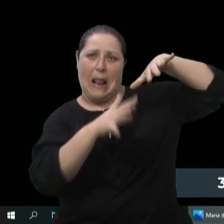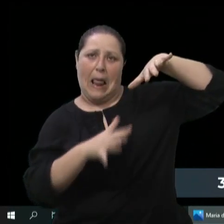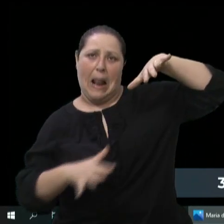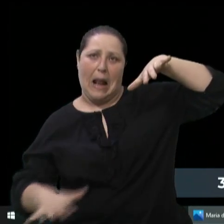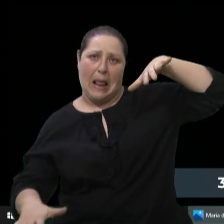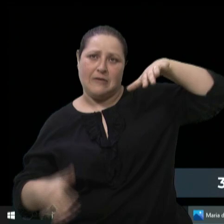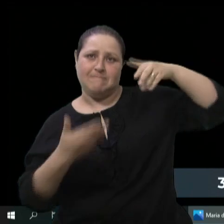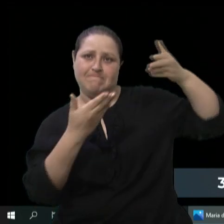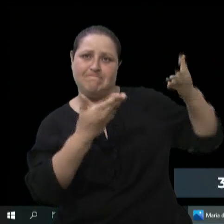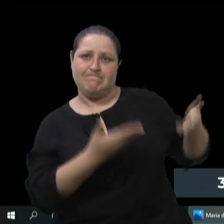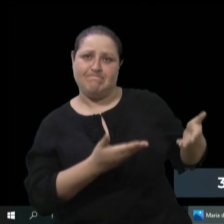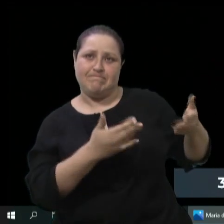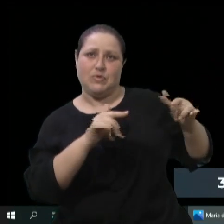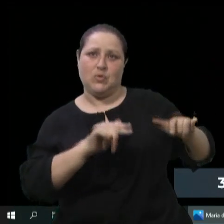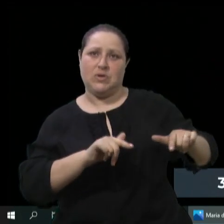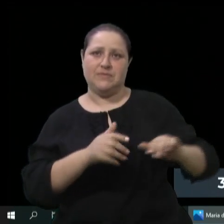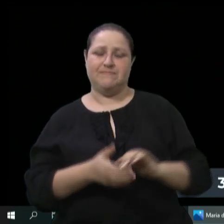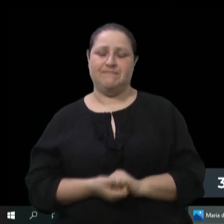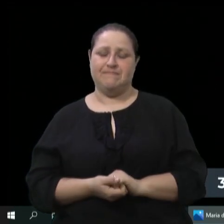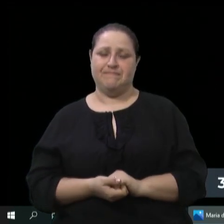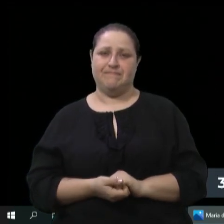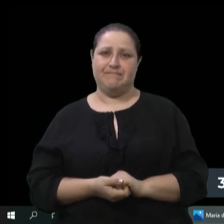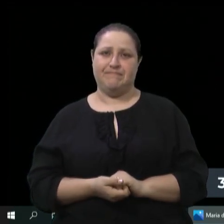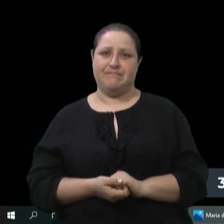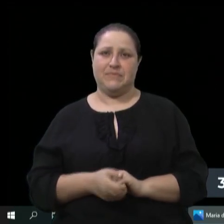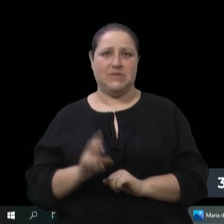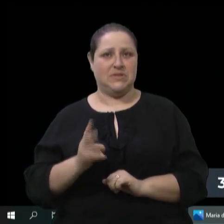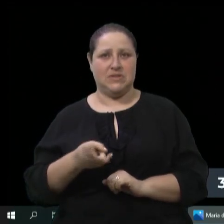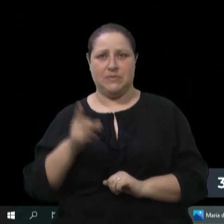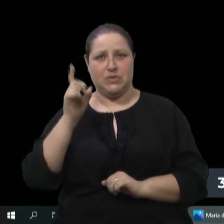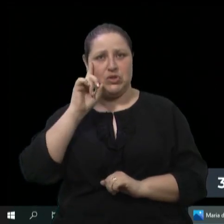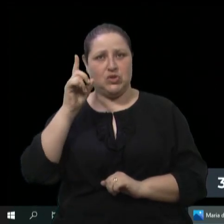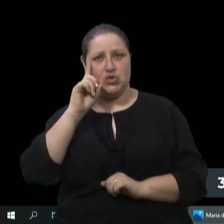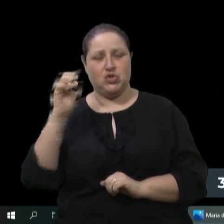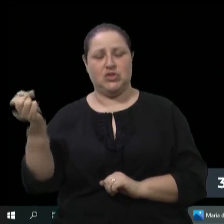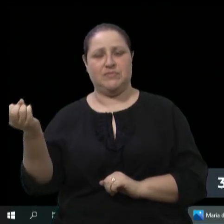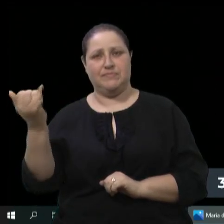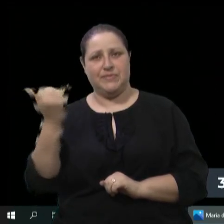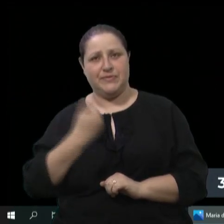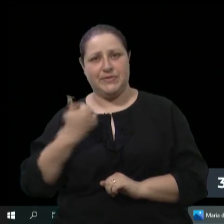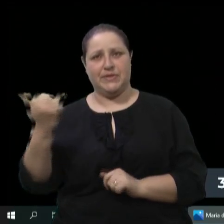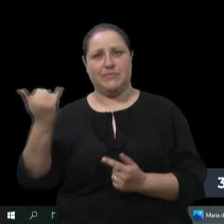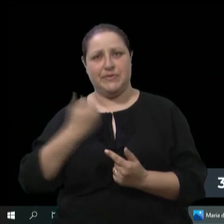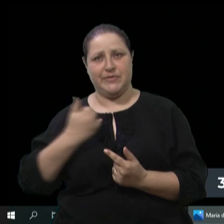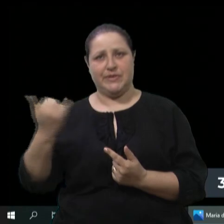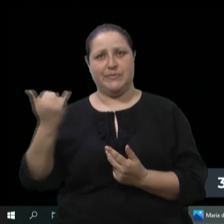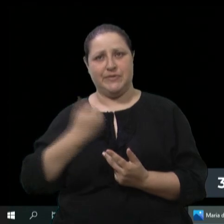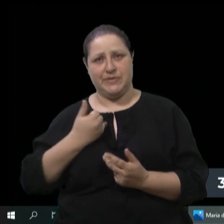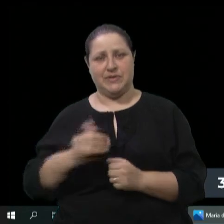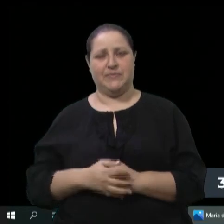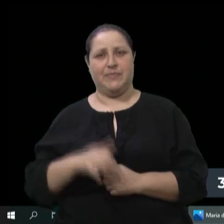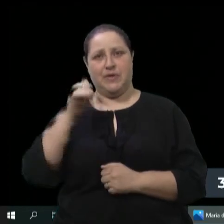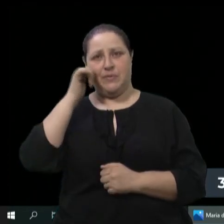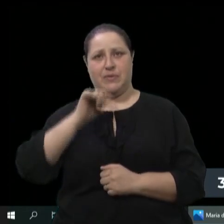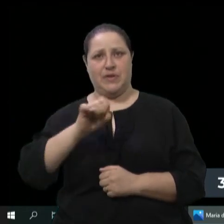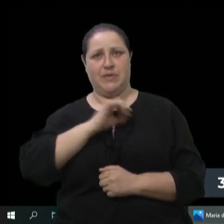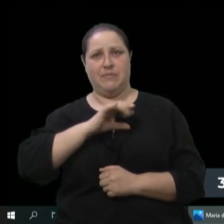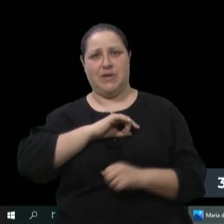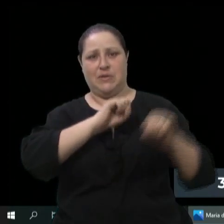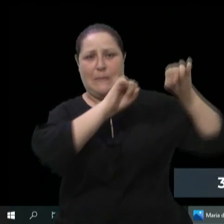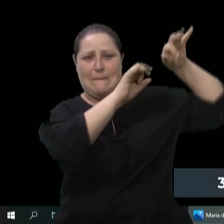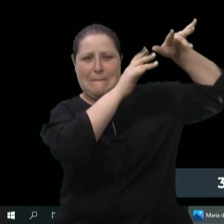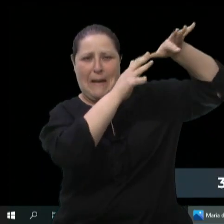desmoronamento desse local. Ela me manda recados todos os dias a respeito disso. Ela tem medo que isso desmorone, porque é